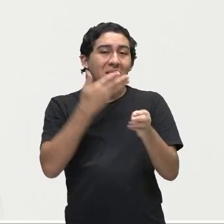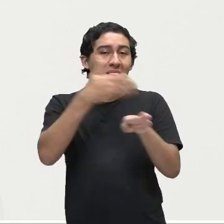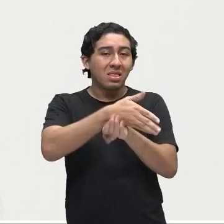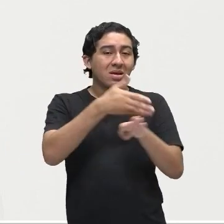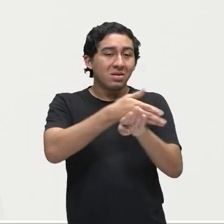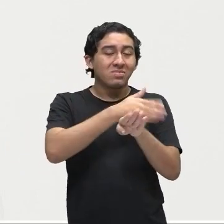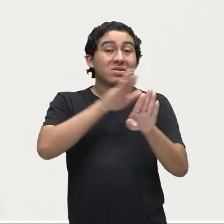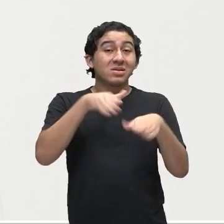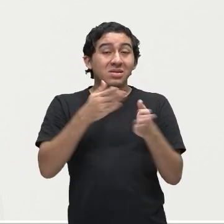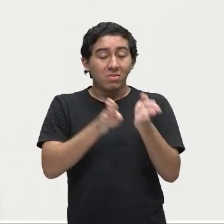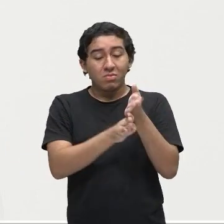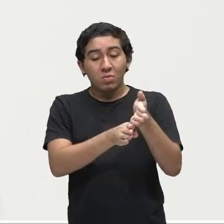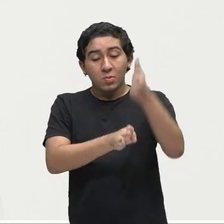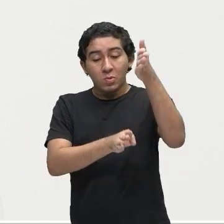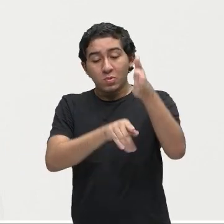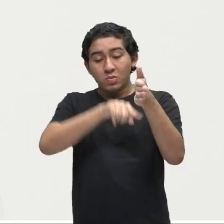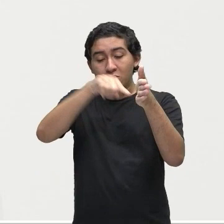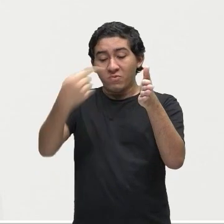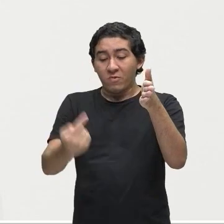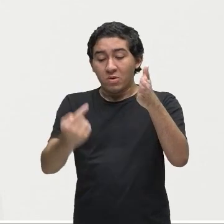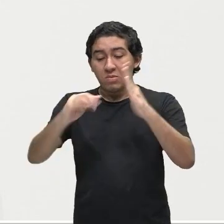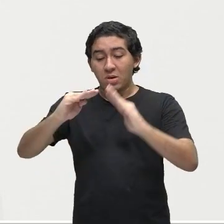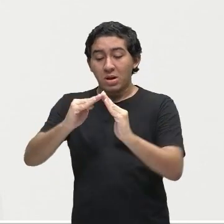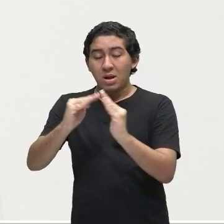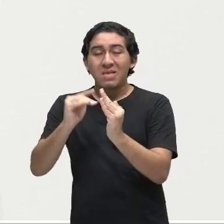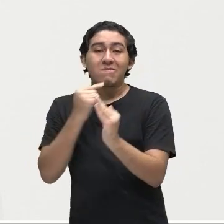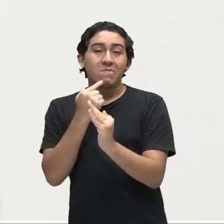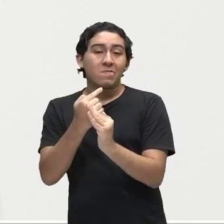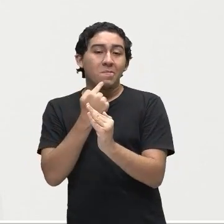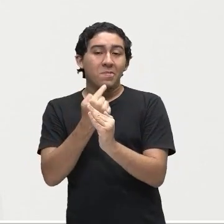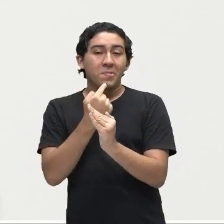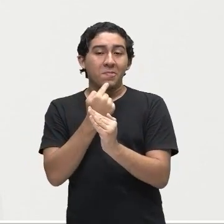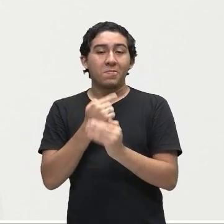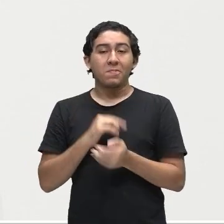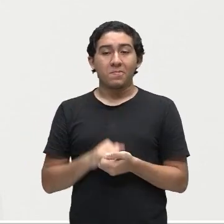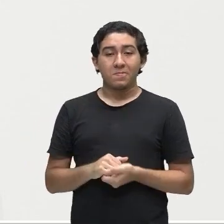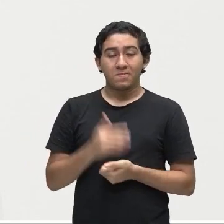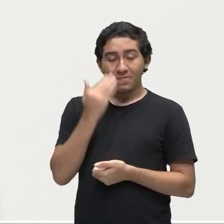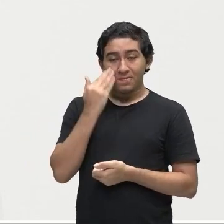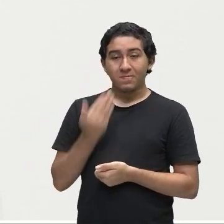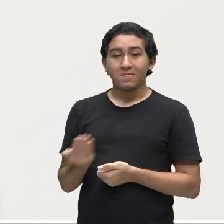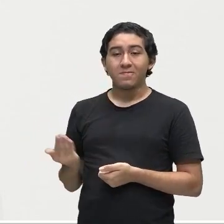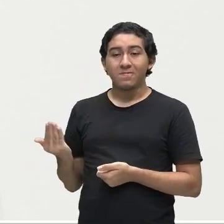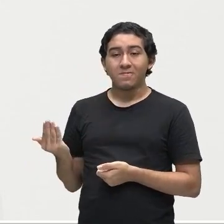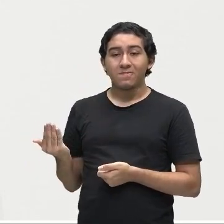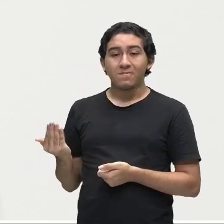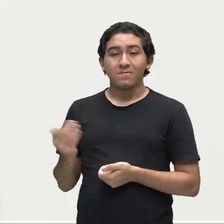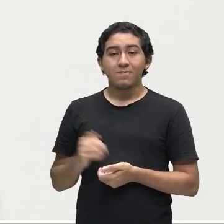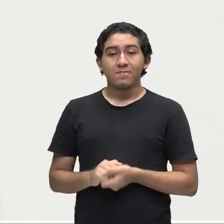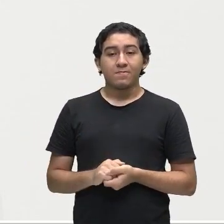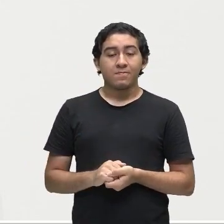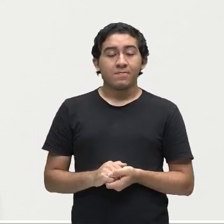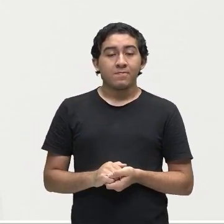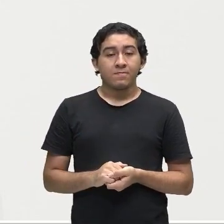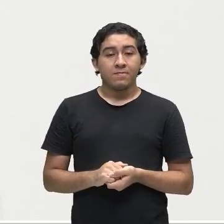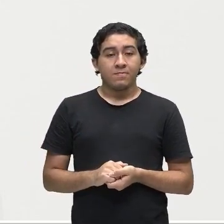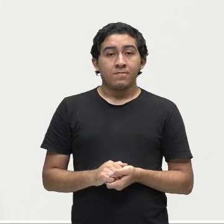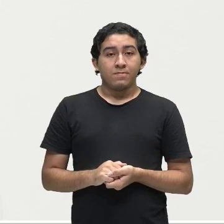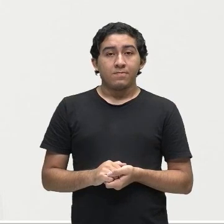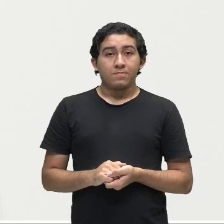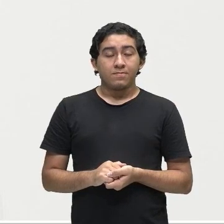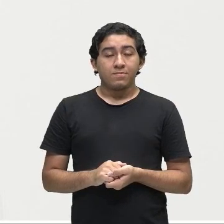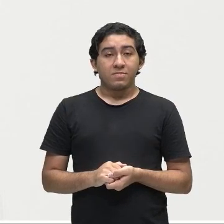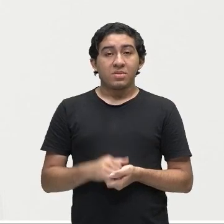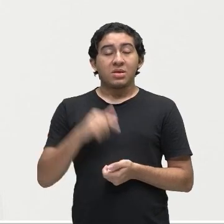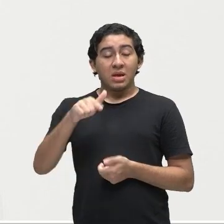suas casinhas do lado de fora dos muros dessas cidades. Essas casinhas, esse grupo